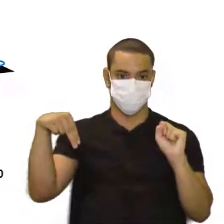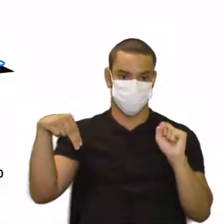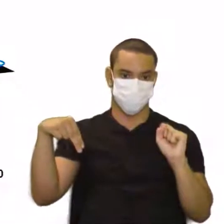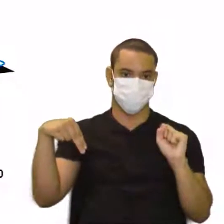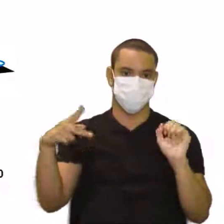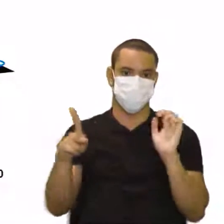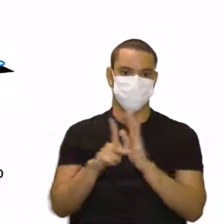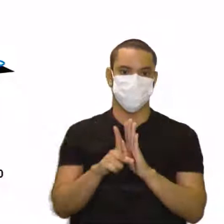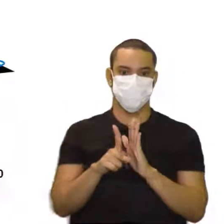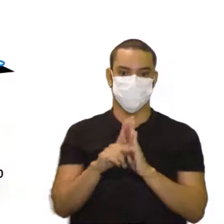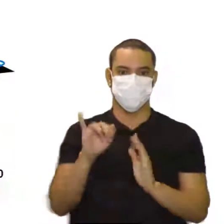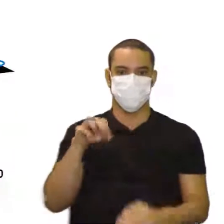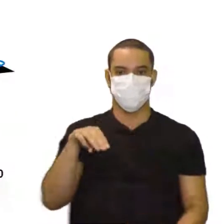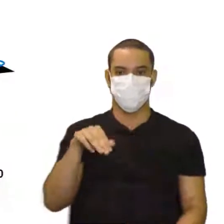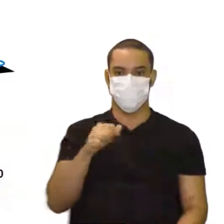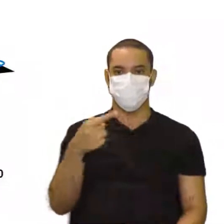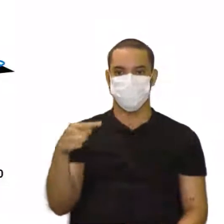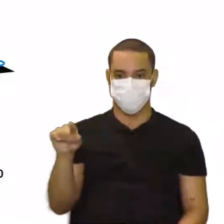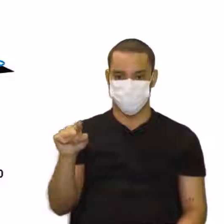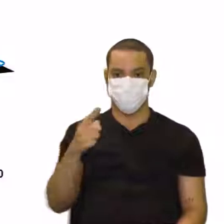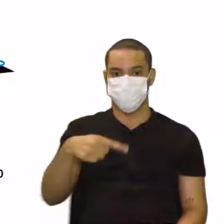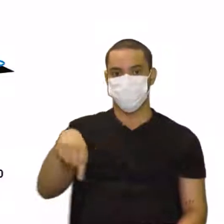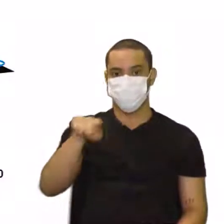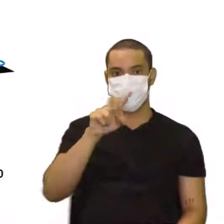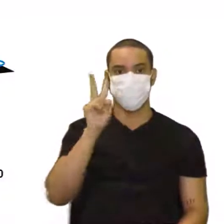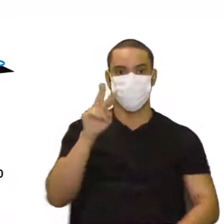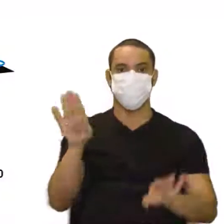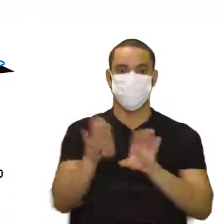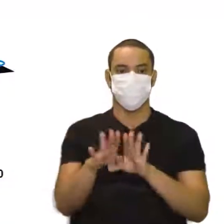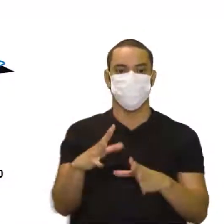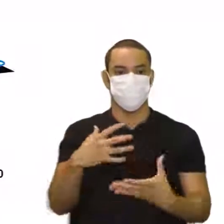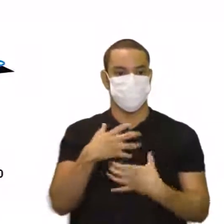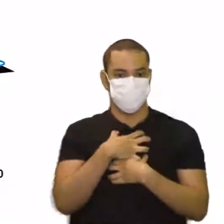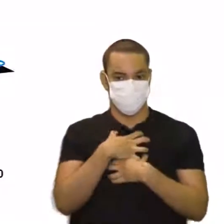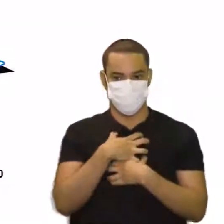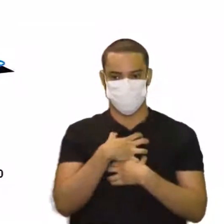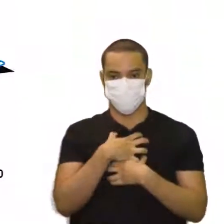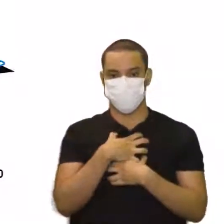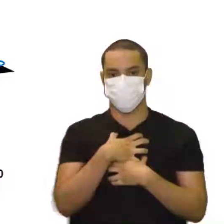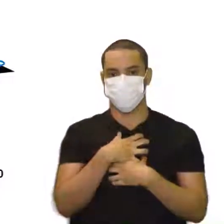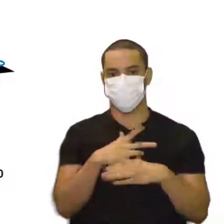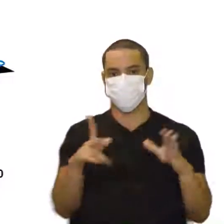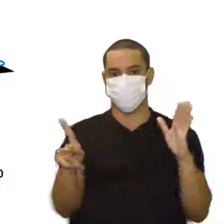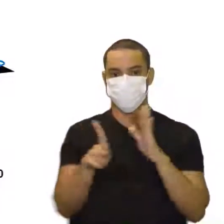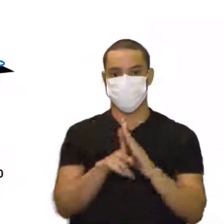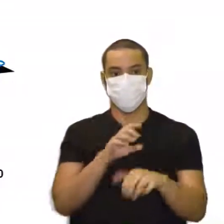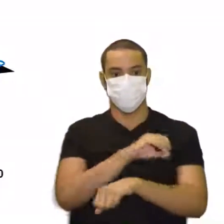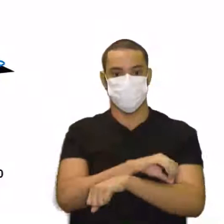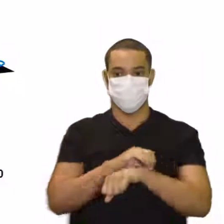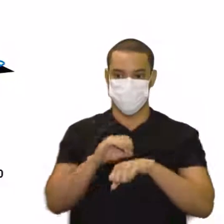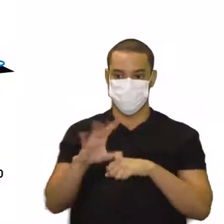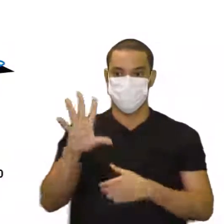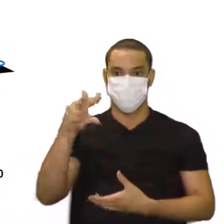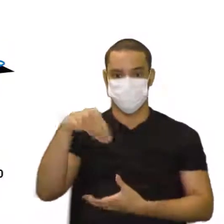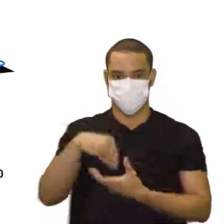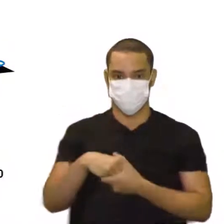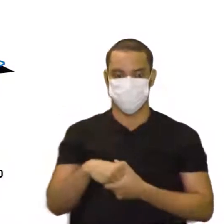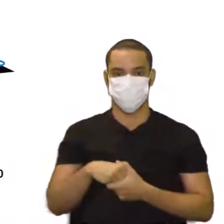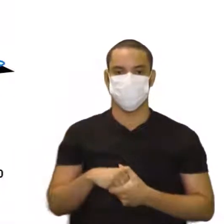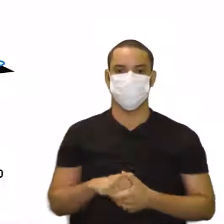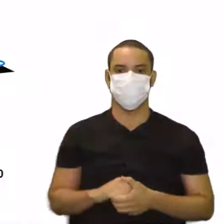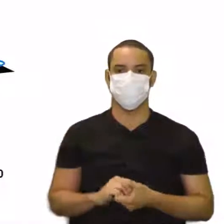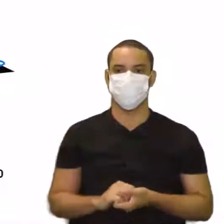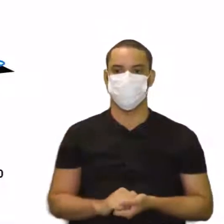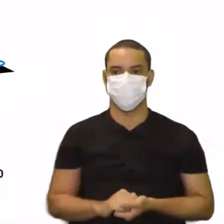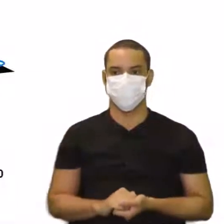do ímã, atravessando aqui o fluxo. Vocês podem ver aqui o sentido da nossa corrente induzida aqui, olha só. Tá vendo,